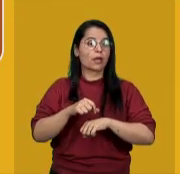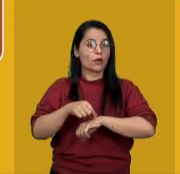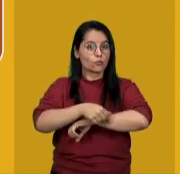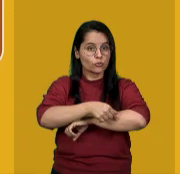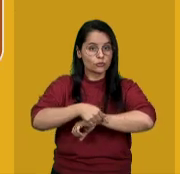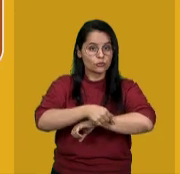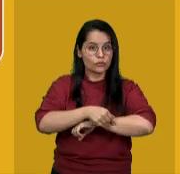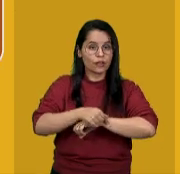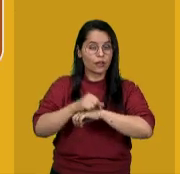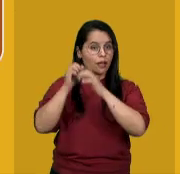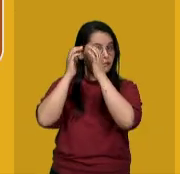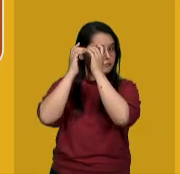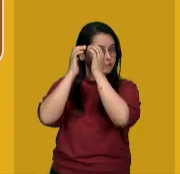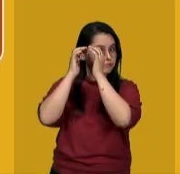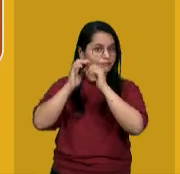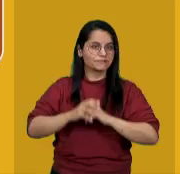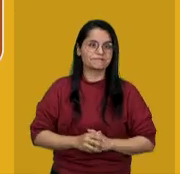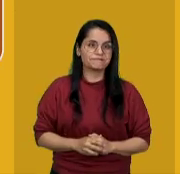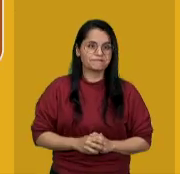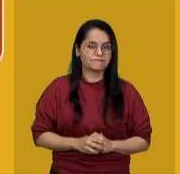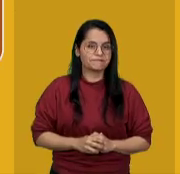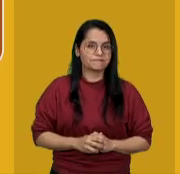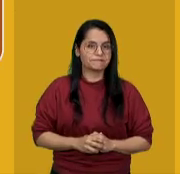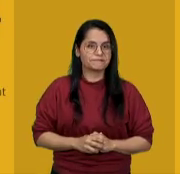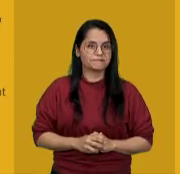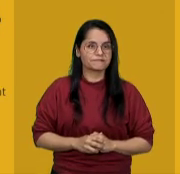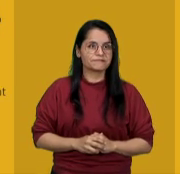e nervoso.